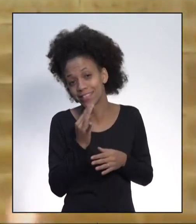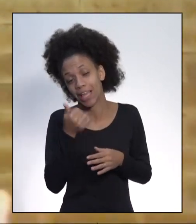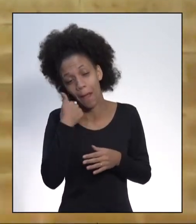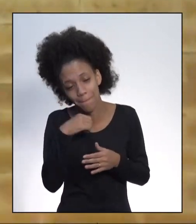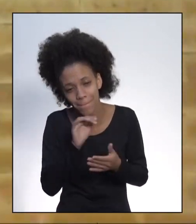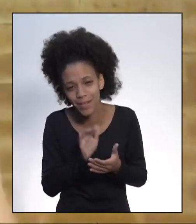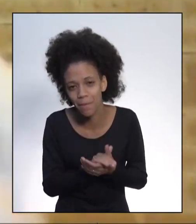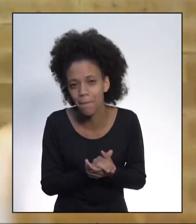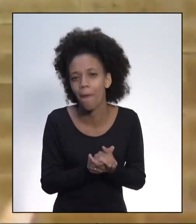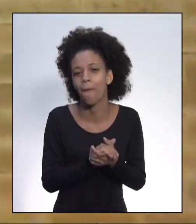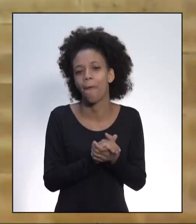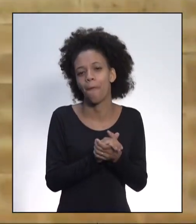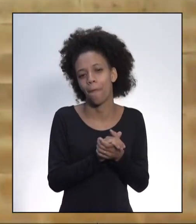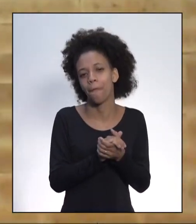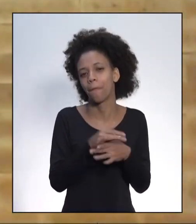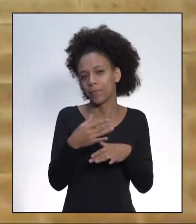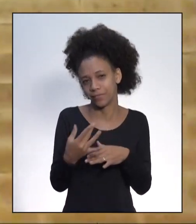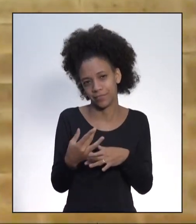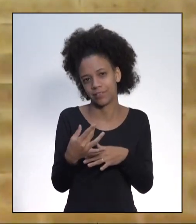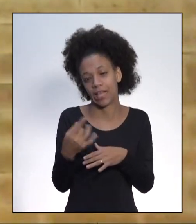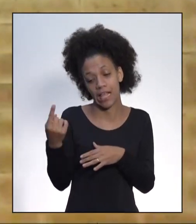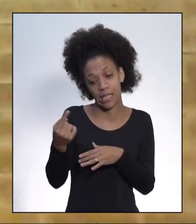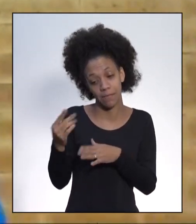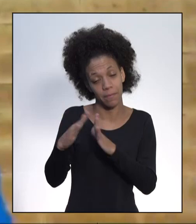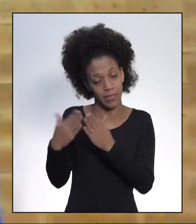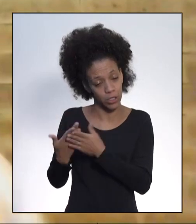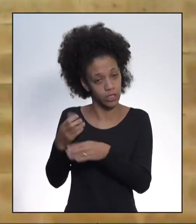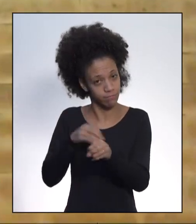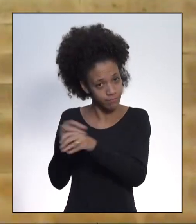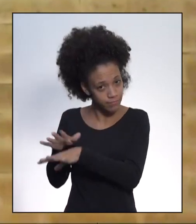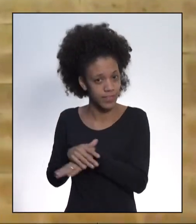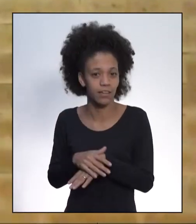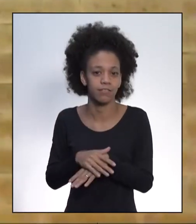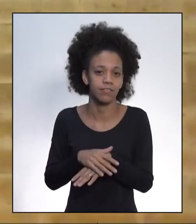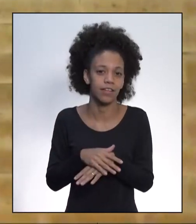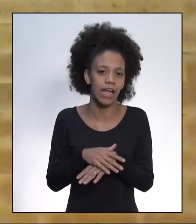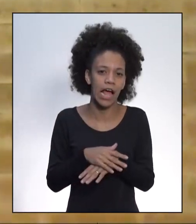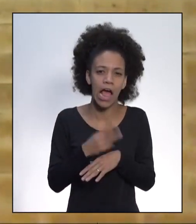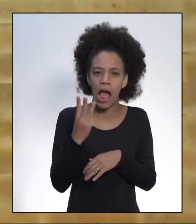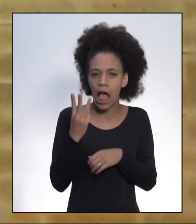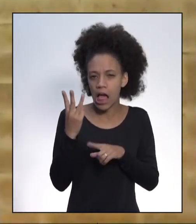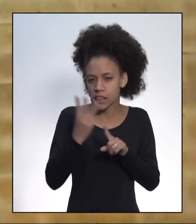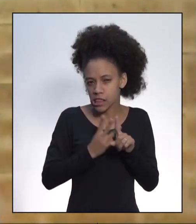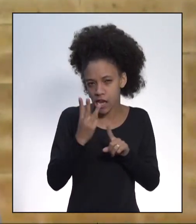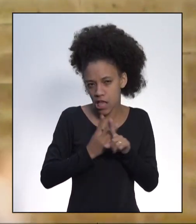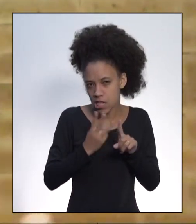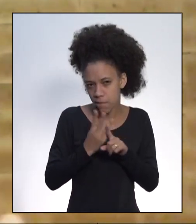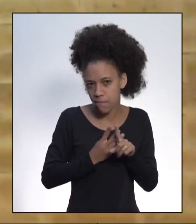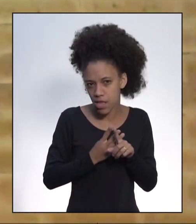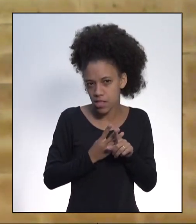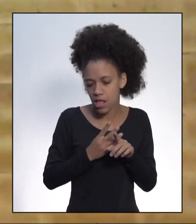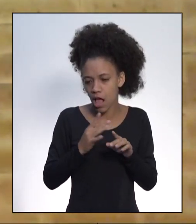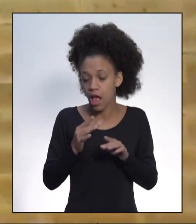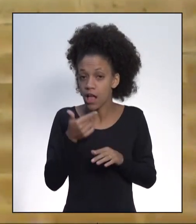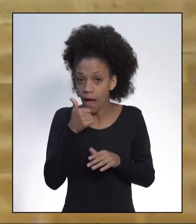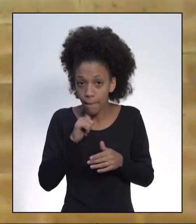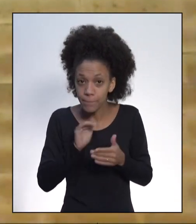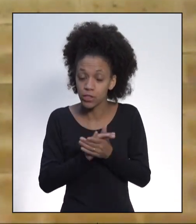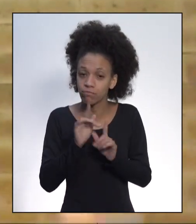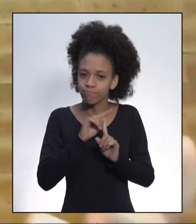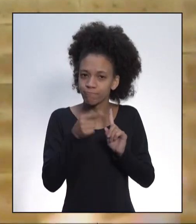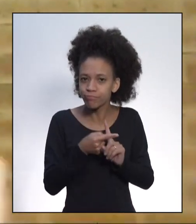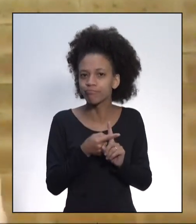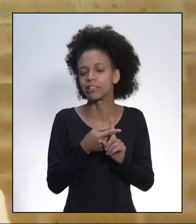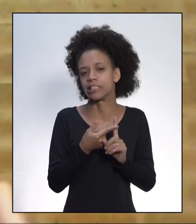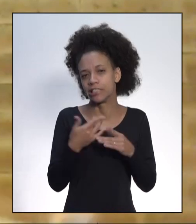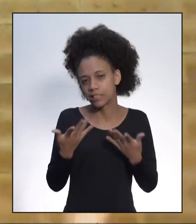ela era minha aluna de inglês, essa uma dessas primeiras escolas que eu dei aula. E logo já com 3 meses, a gente juntos, ela engravidou, a gente ia ter um filho. Então também